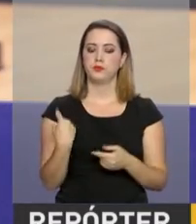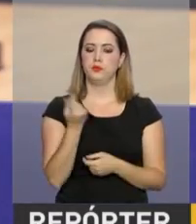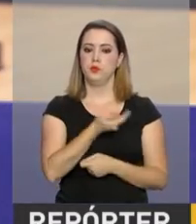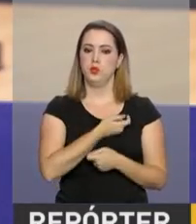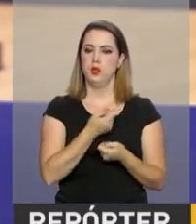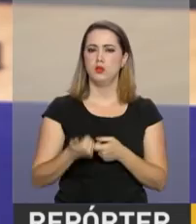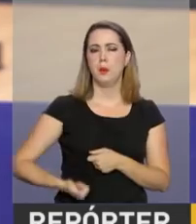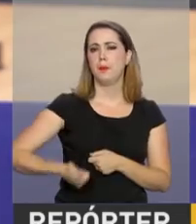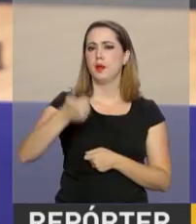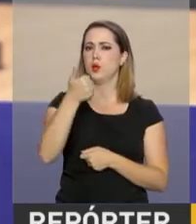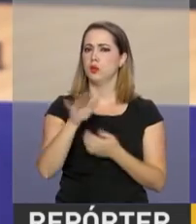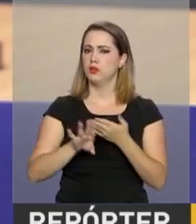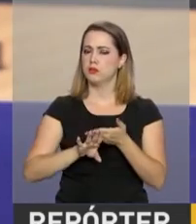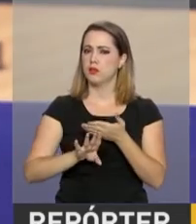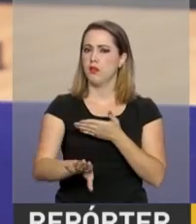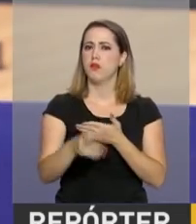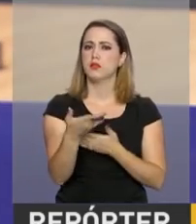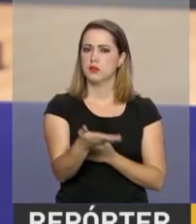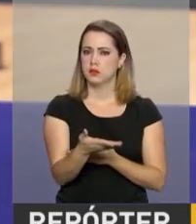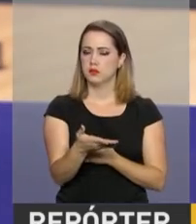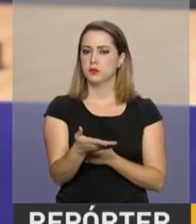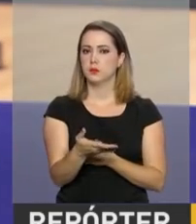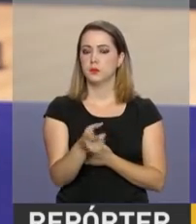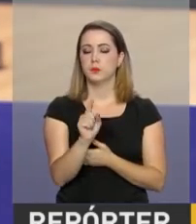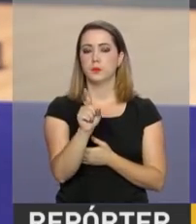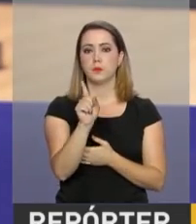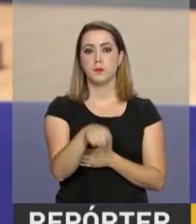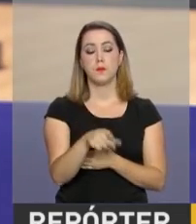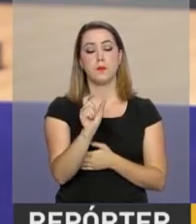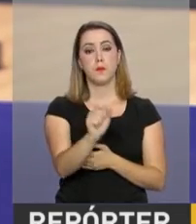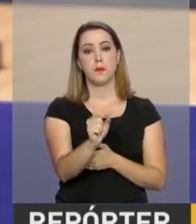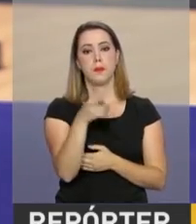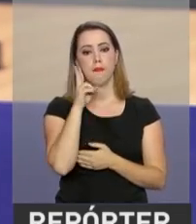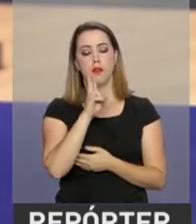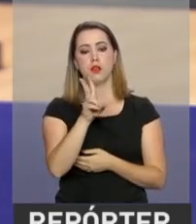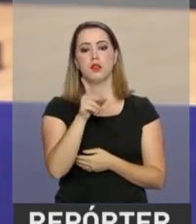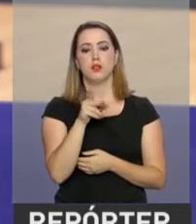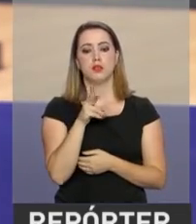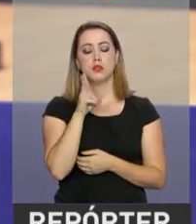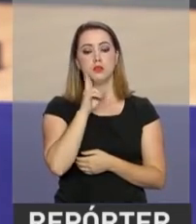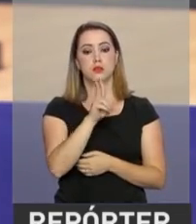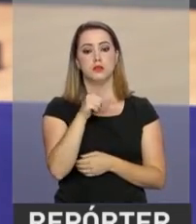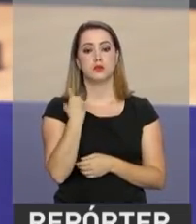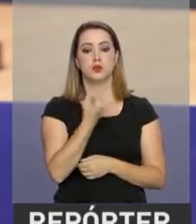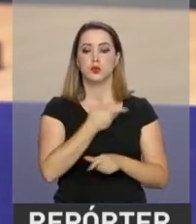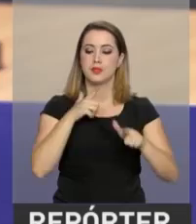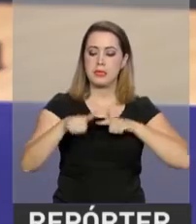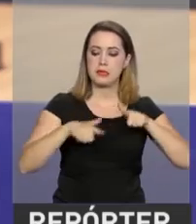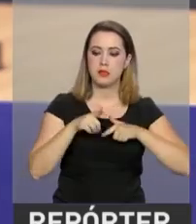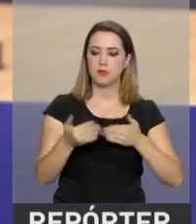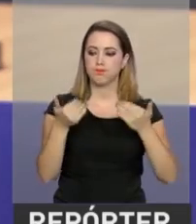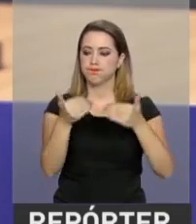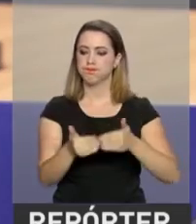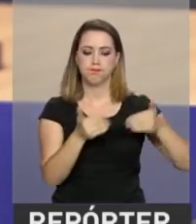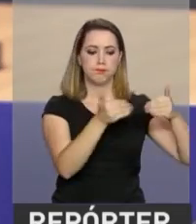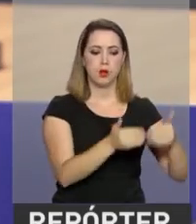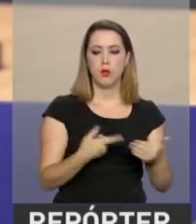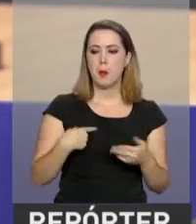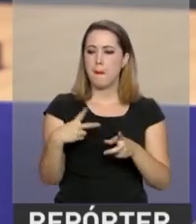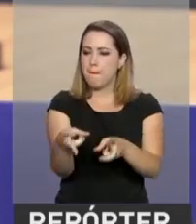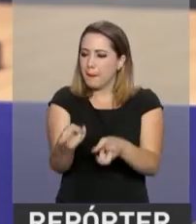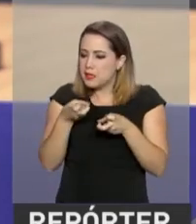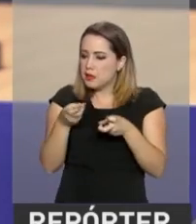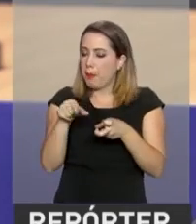aprimorando esse combate, vem aprimorando a nossa atuação. Eu vejo que estamos atuando nas diversas frentes, tanto na